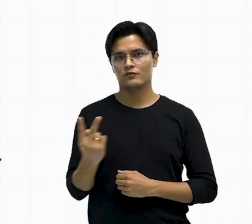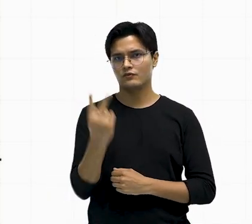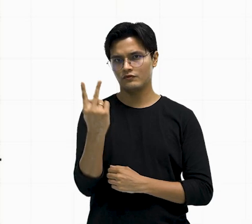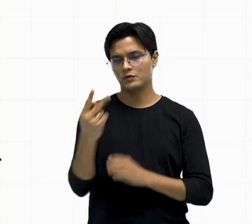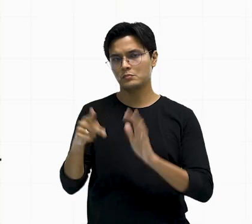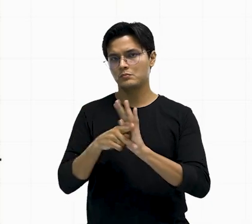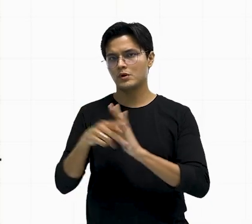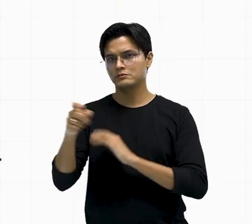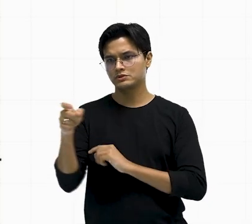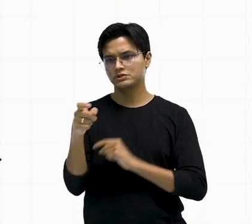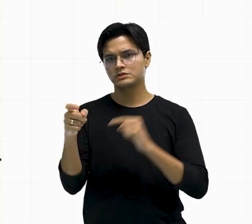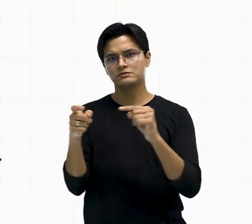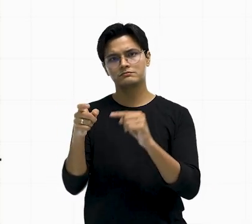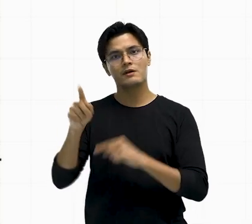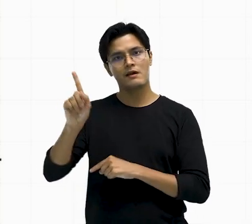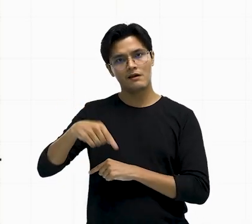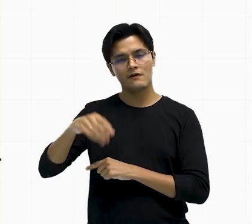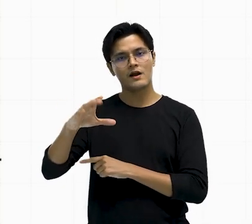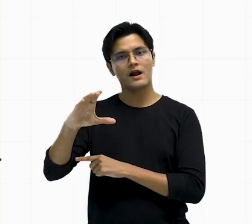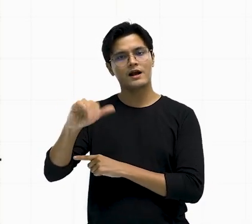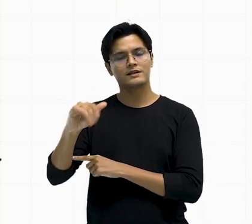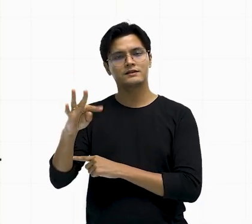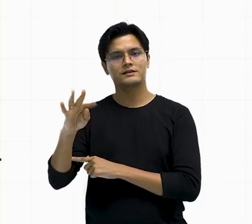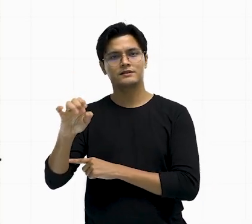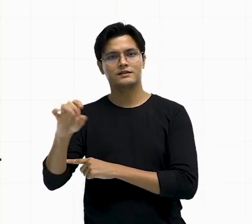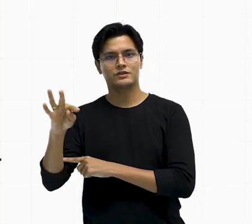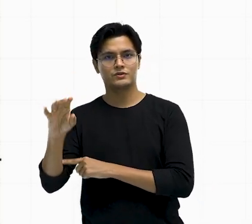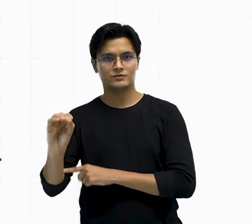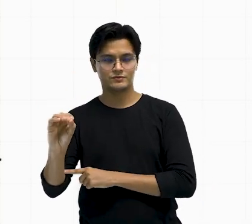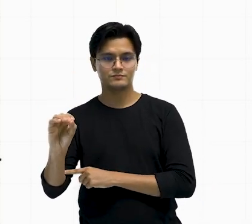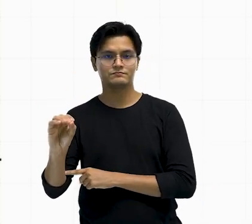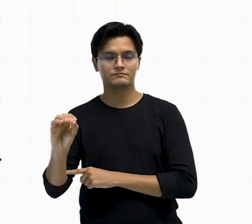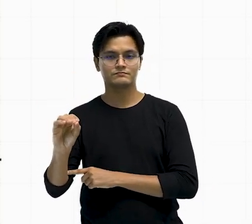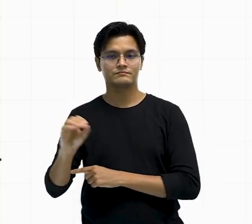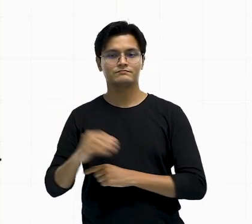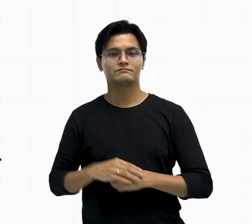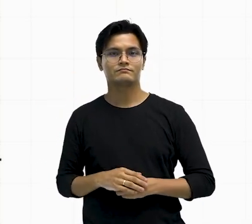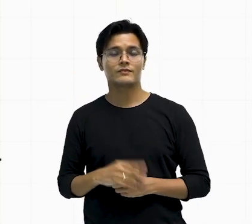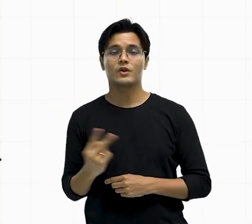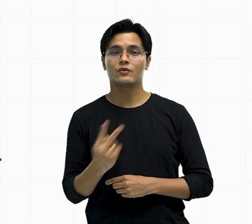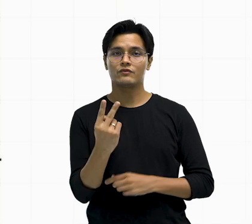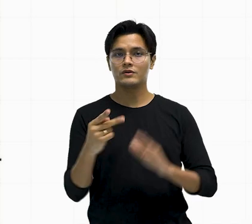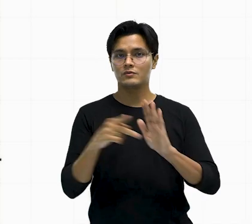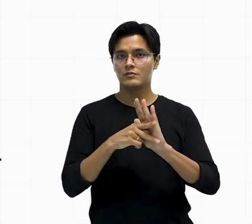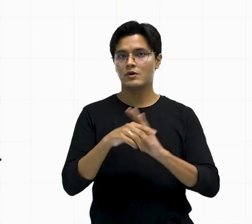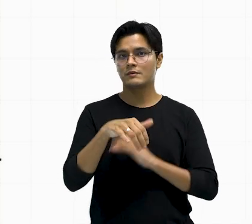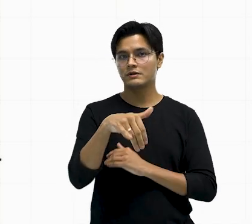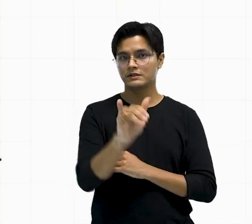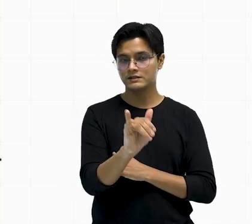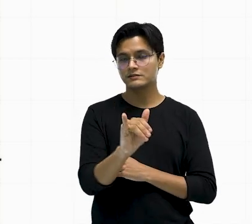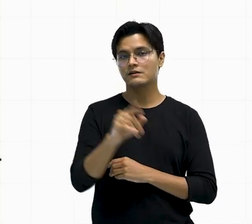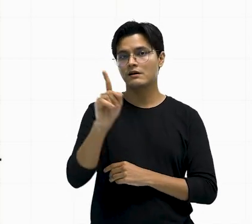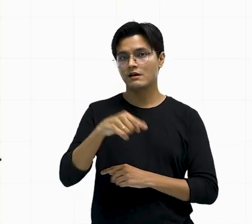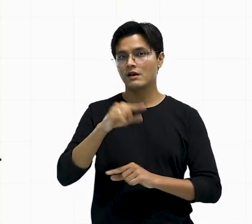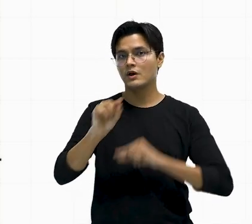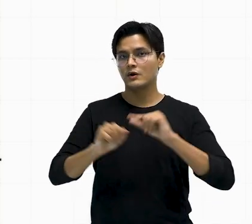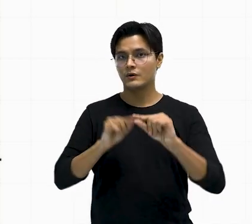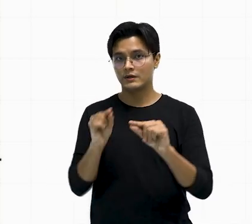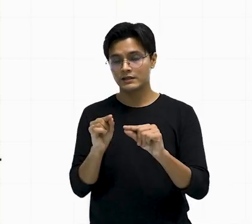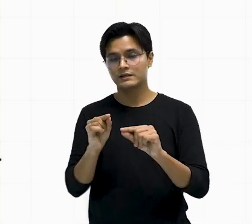x, ele é um dos catetos. Esse valor de y será justamente a